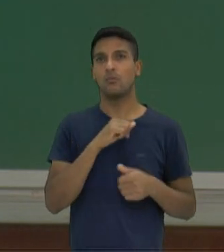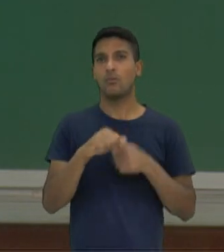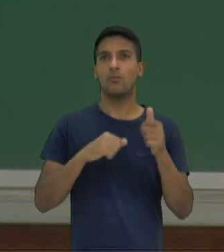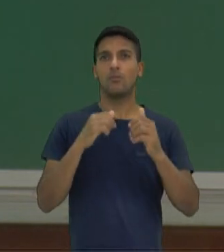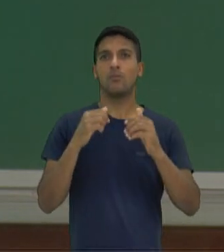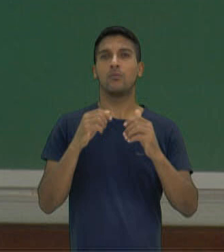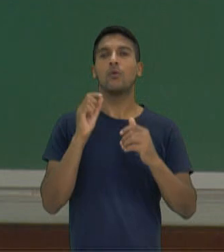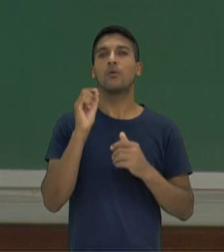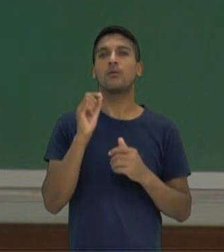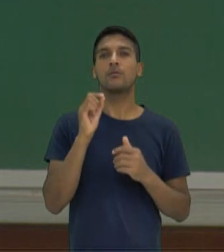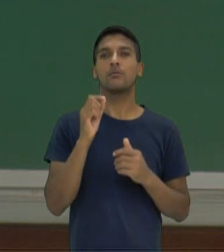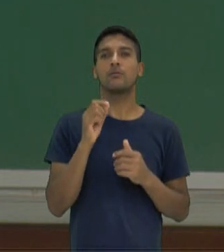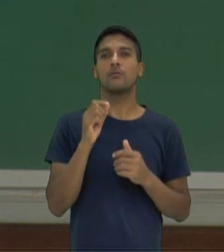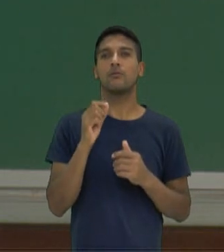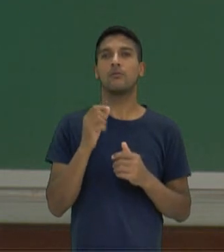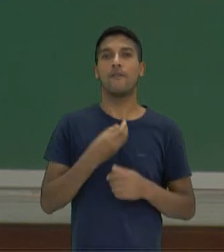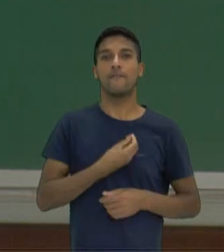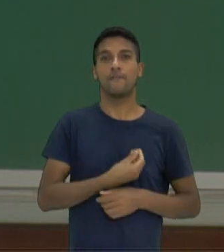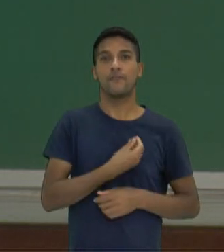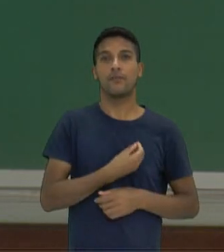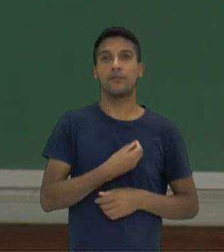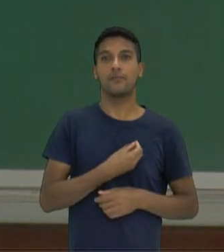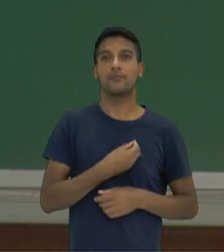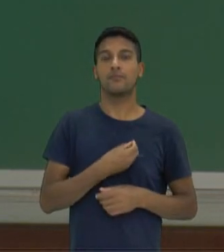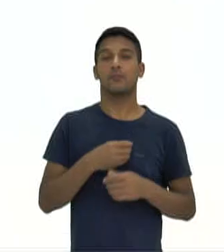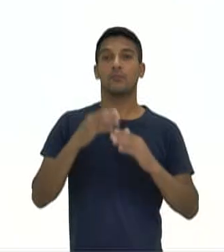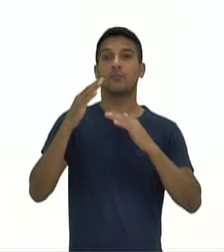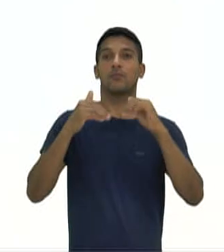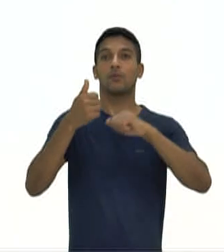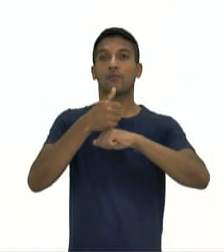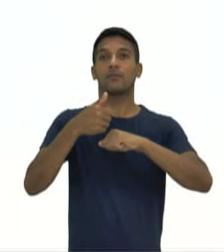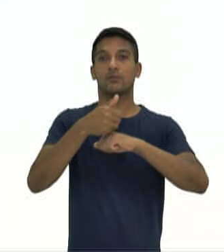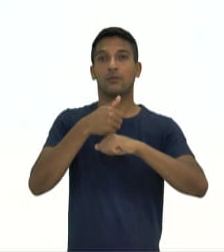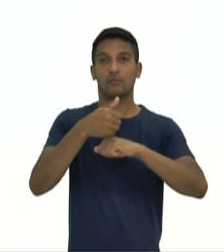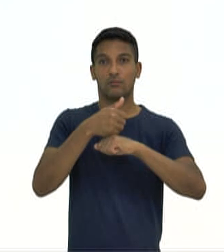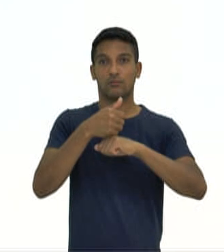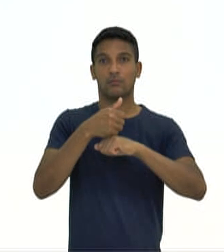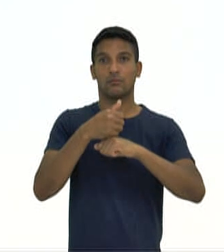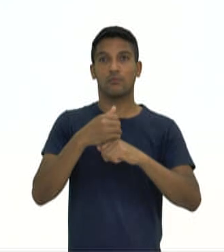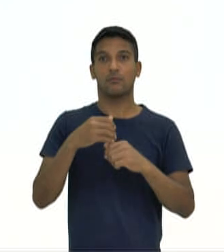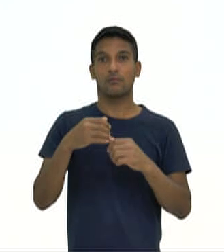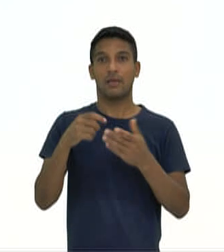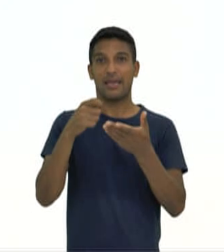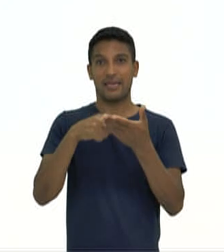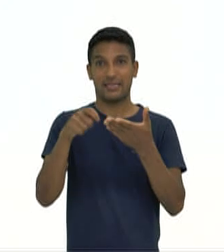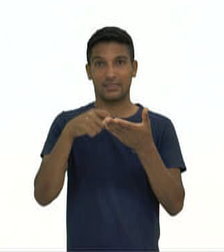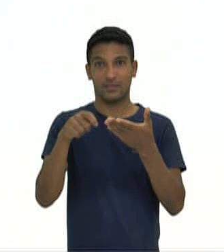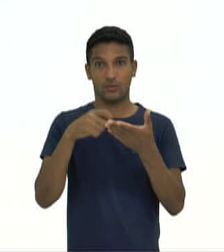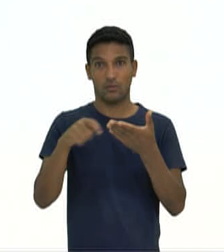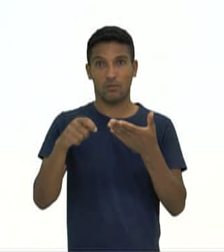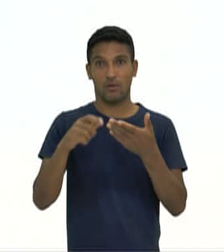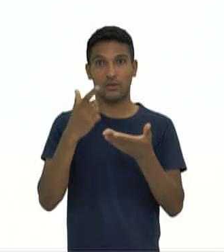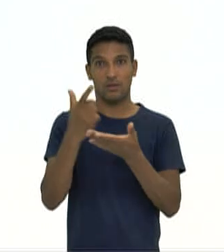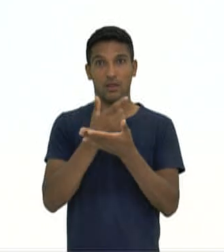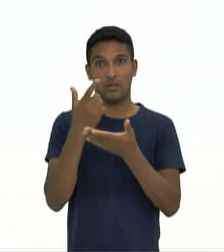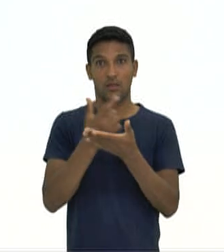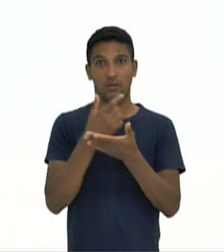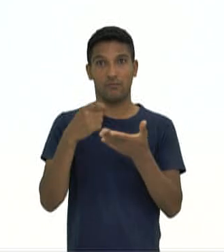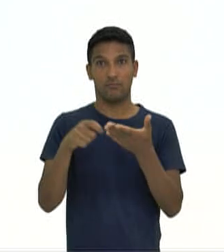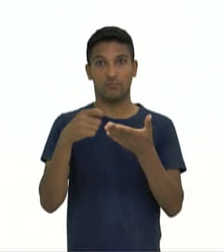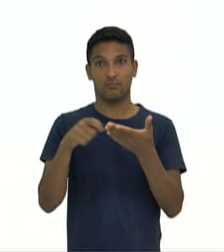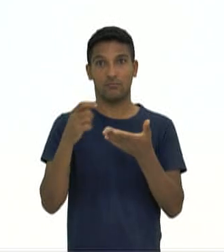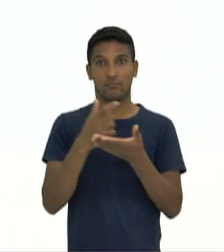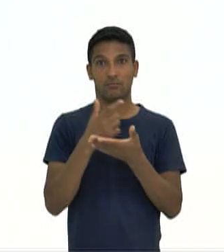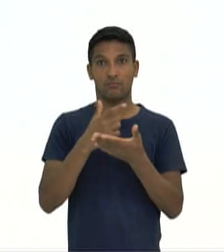nova pergunta ainda sobre a sua área de atuação. Qual foi seu livro publicado? Qual foi seu primeiro livro publicado?